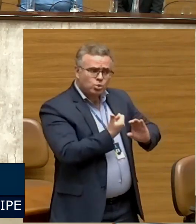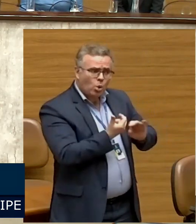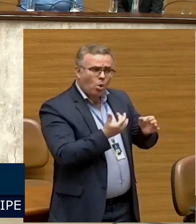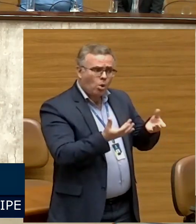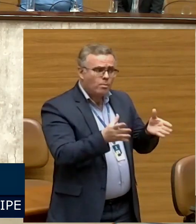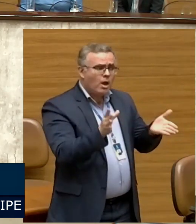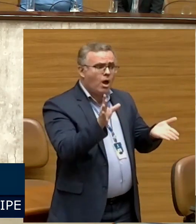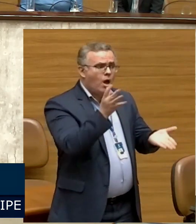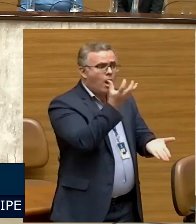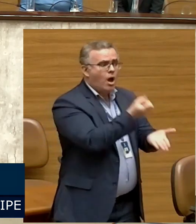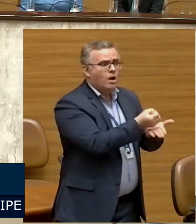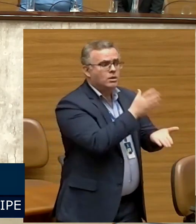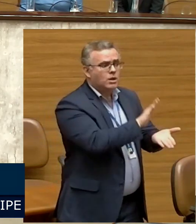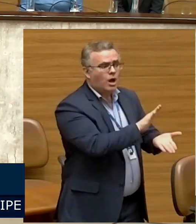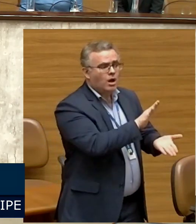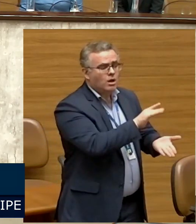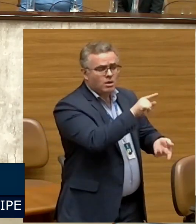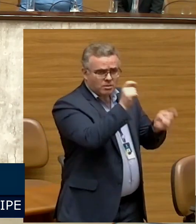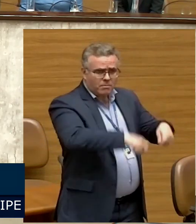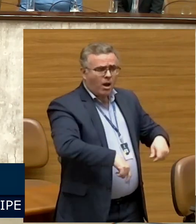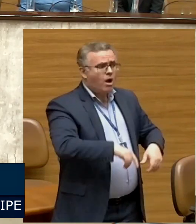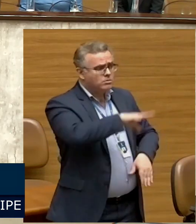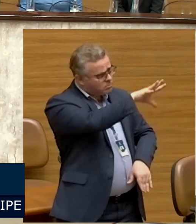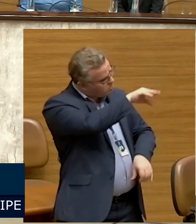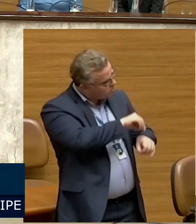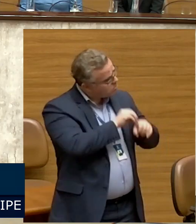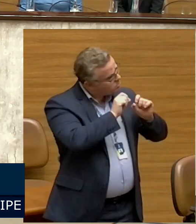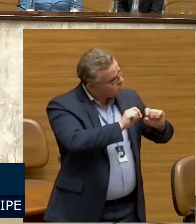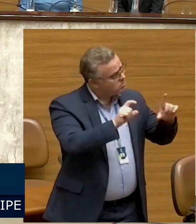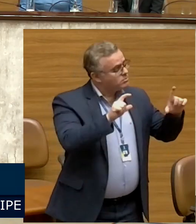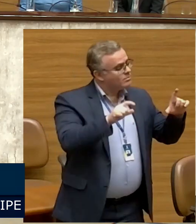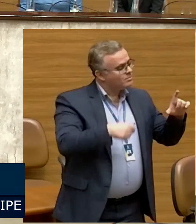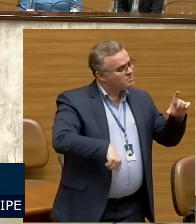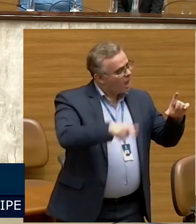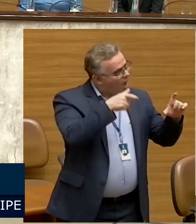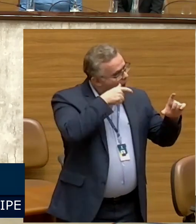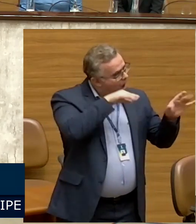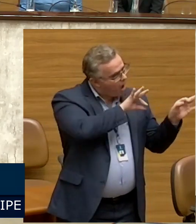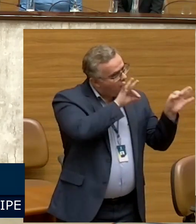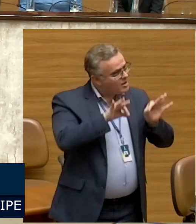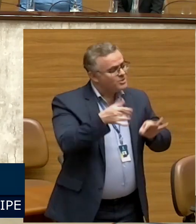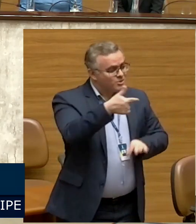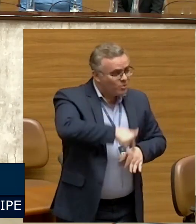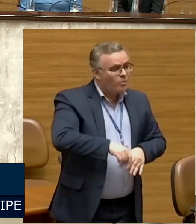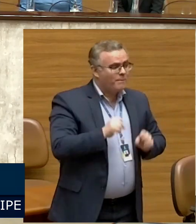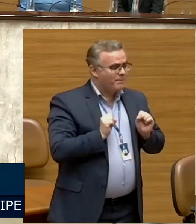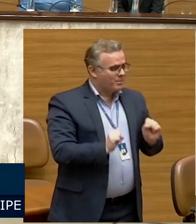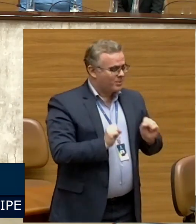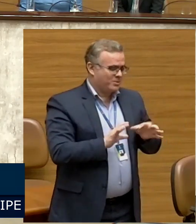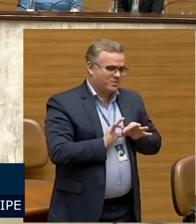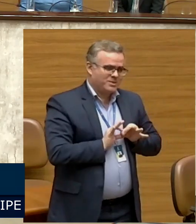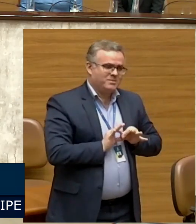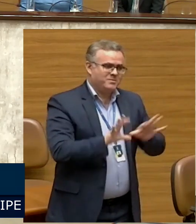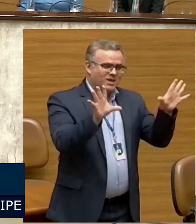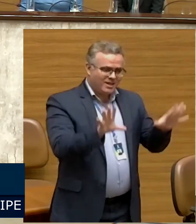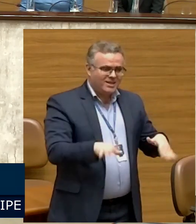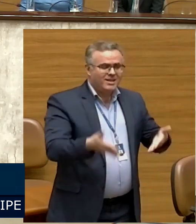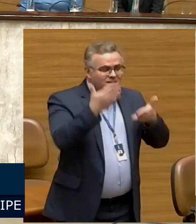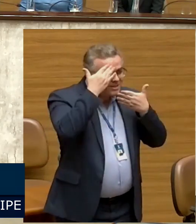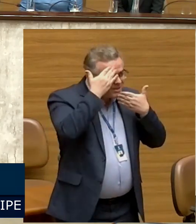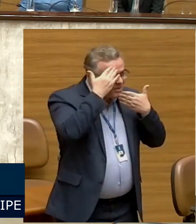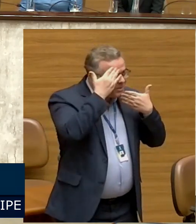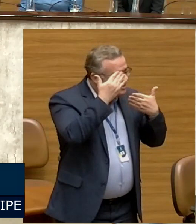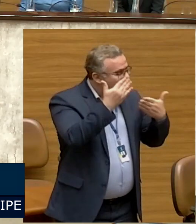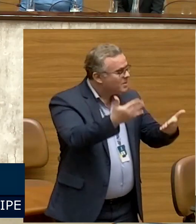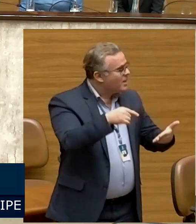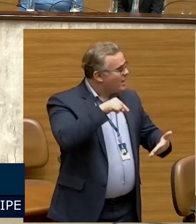para a gente divulgar também, para que outras pessoas possam ter acesso, né? Então é isso, agradecer a